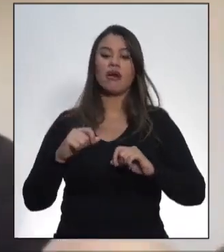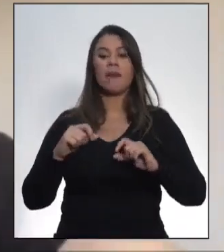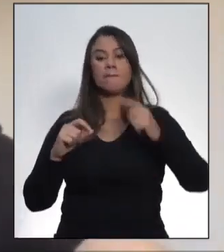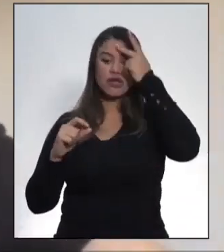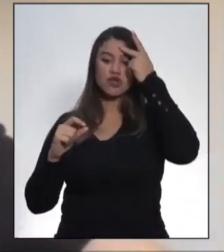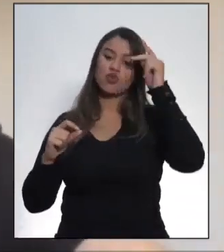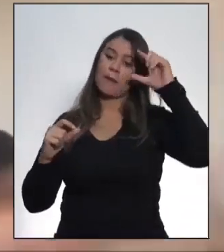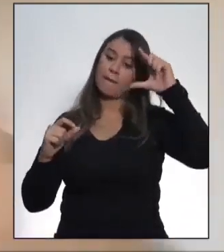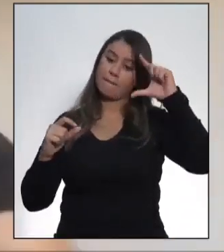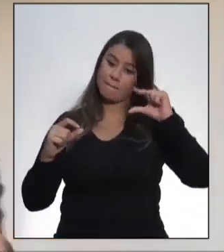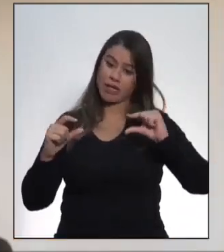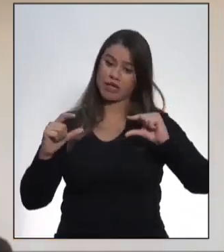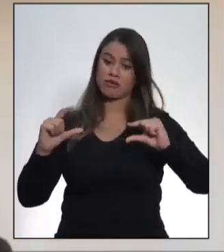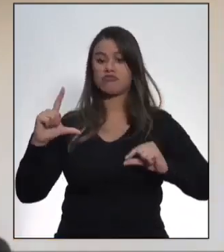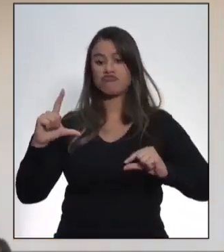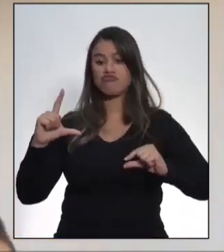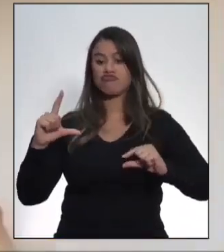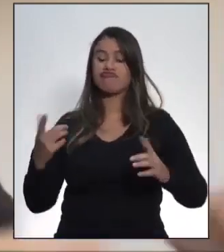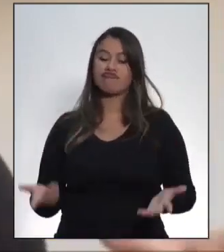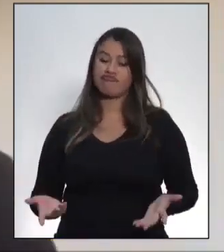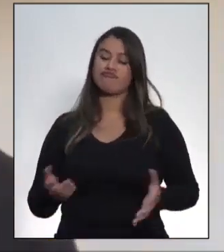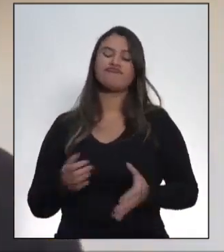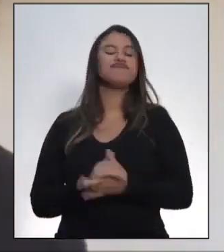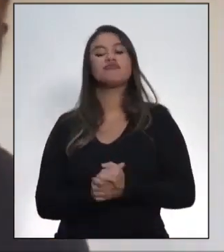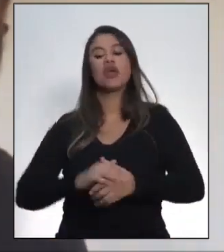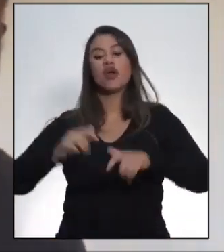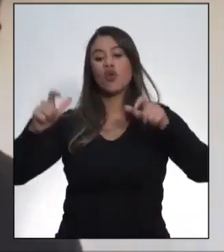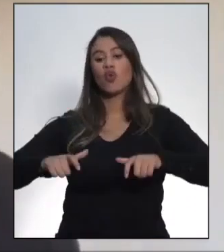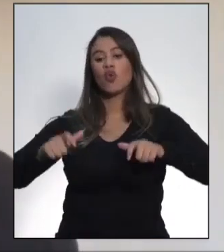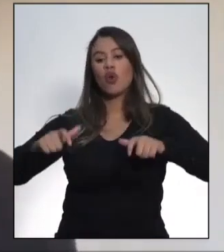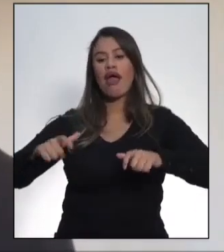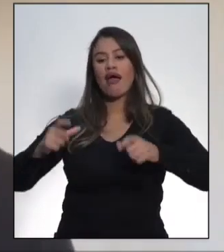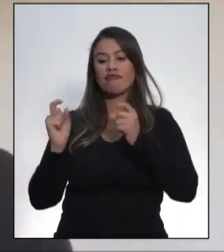Num shopping? No meio da rua? Ou numa pracinha?